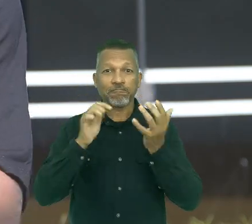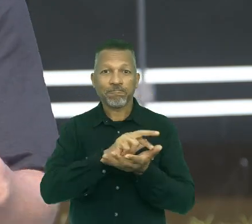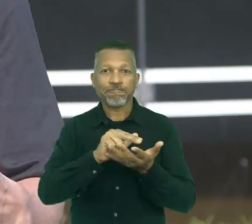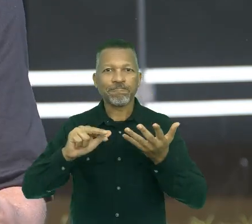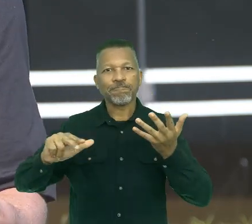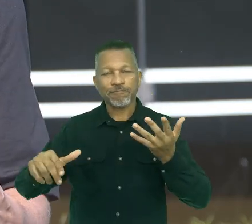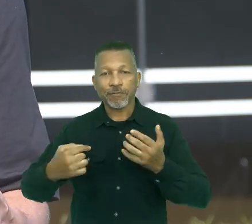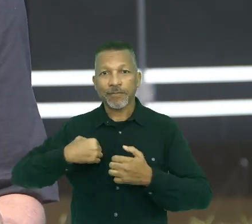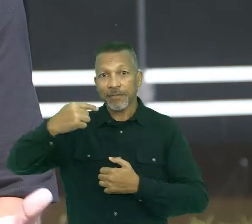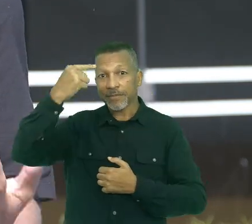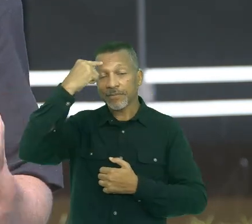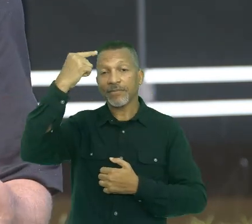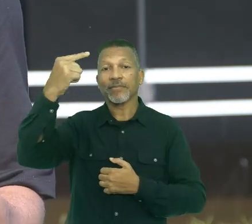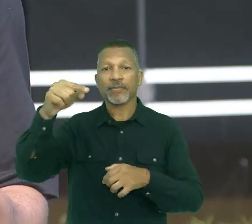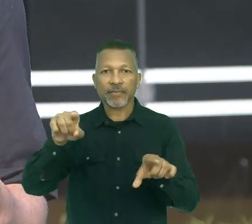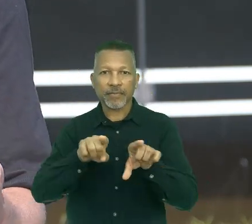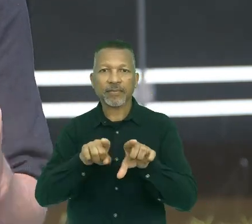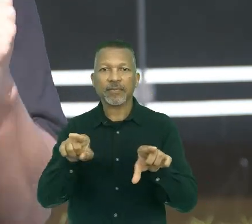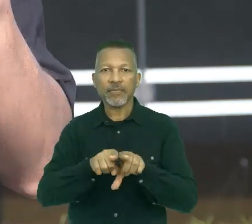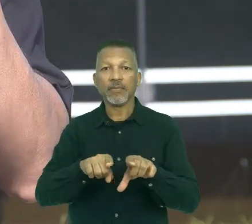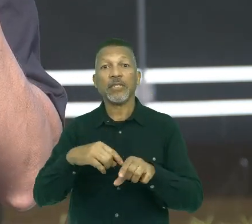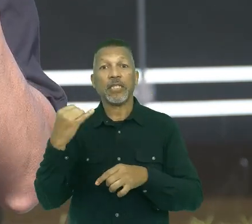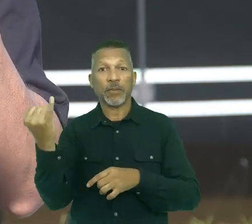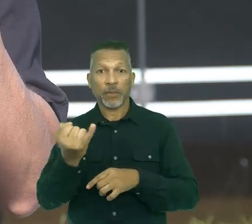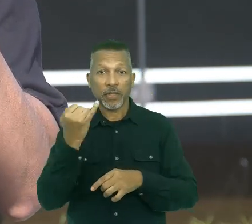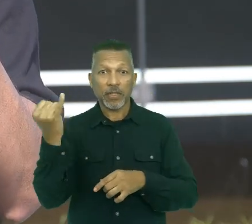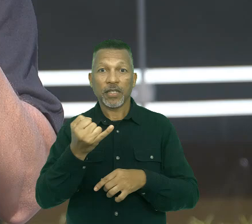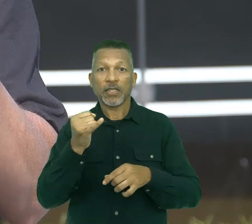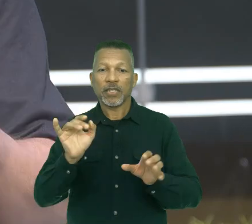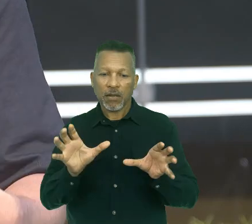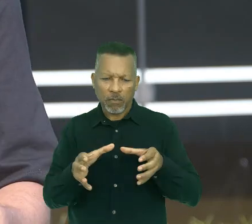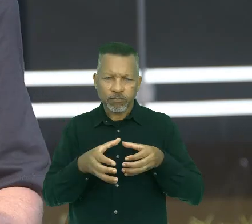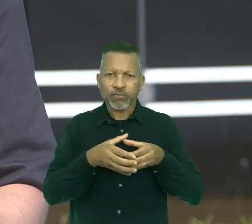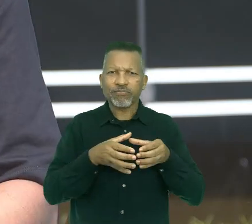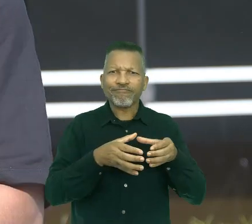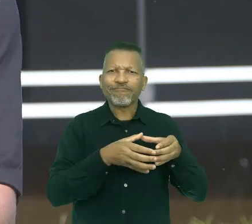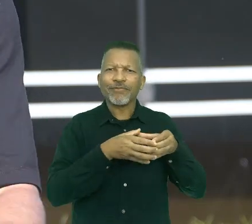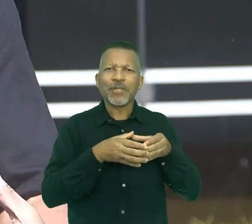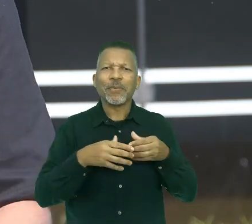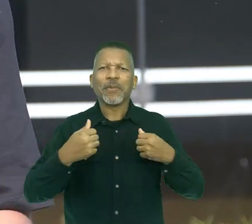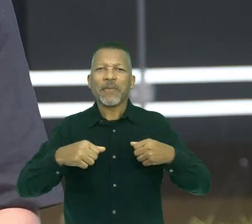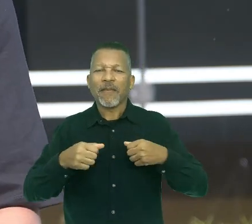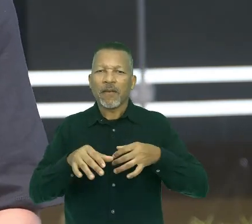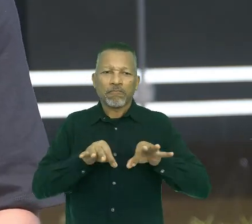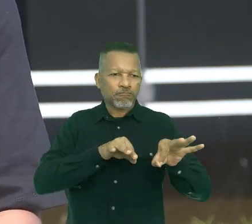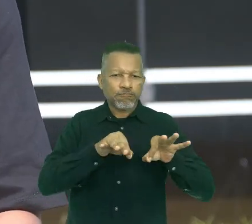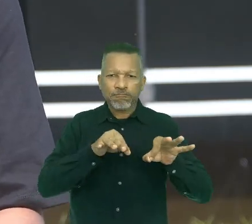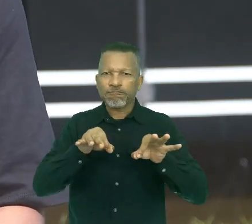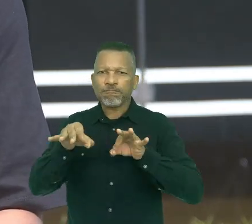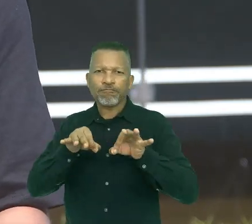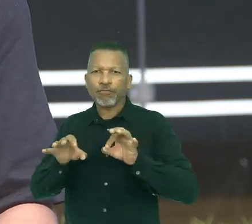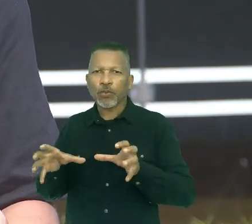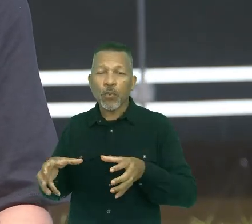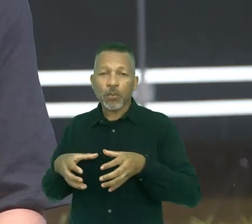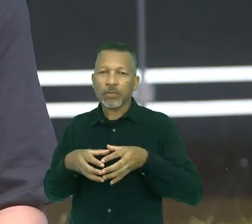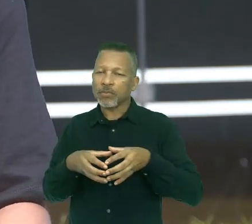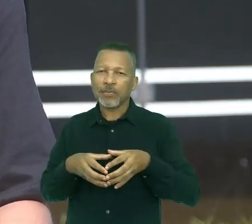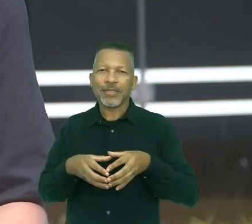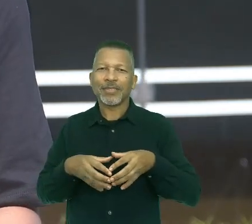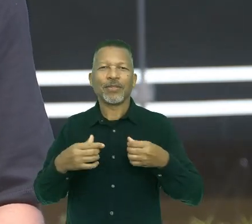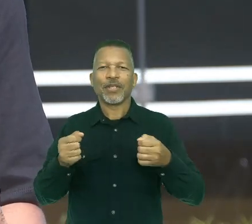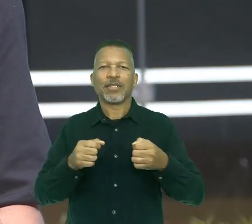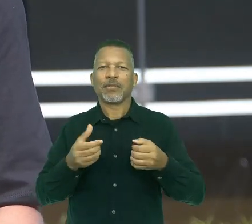ideia de que esses grupos de teatro também, pelas suas necessidades, eram um pouco fechado, né? Porque precisava se organizar ali enquanto coletivo, então não era algo que